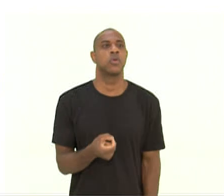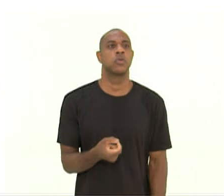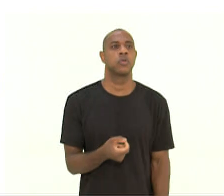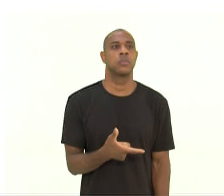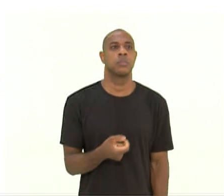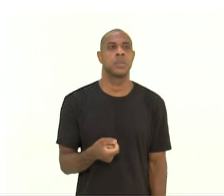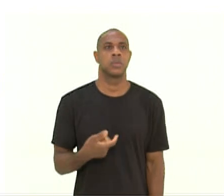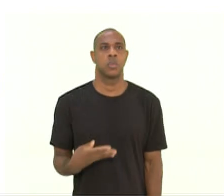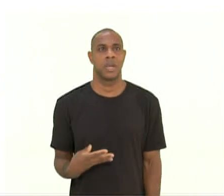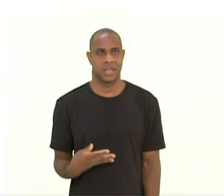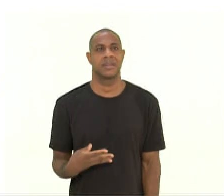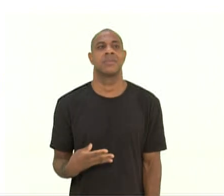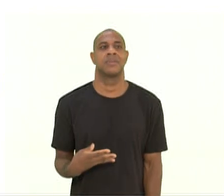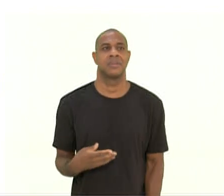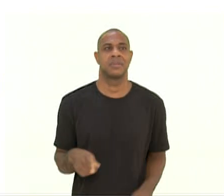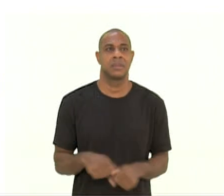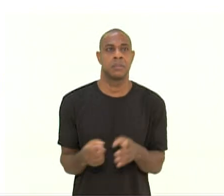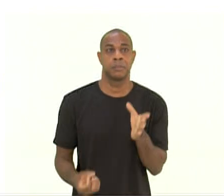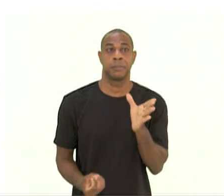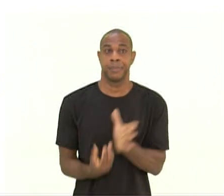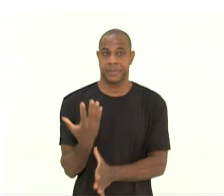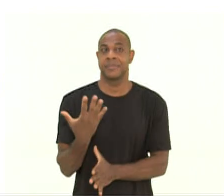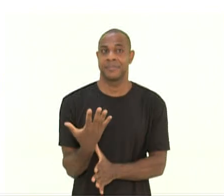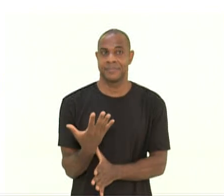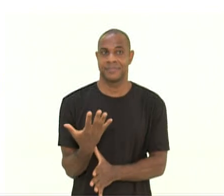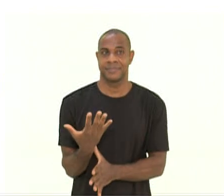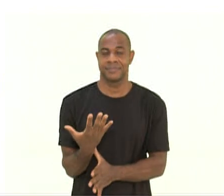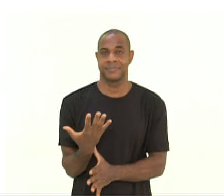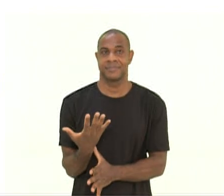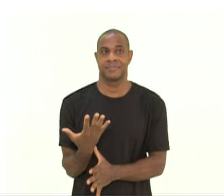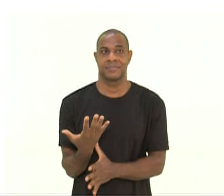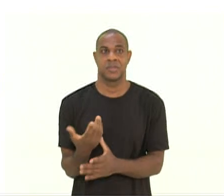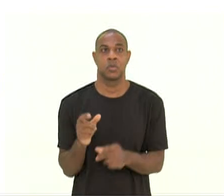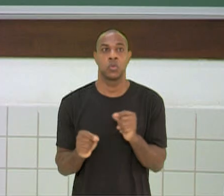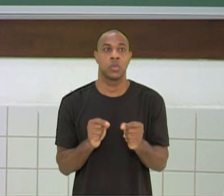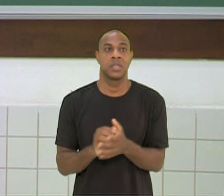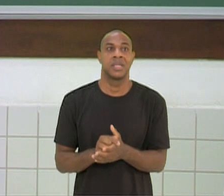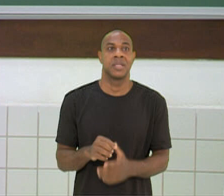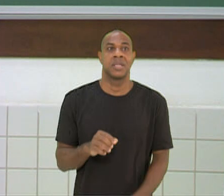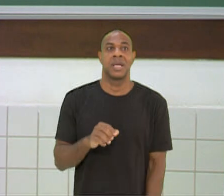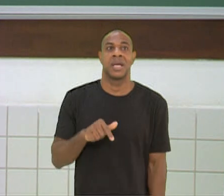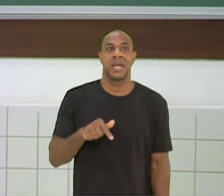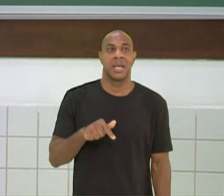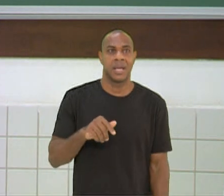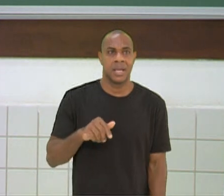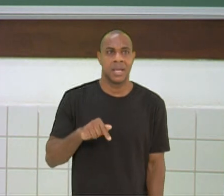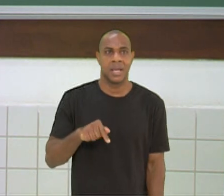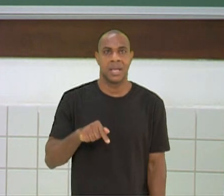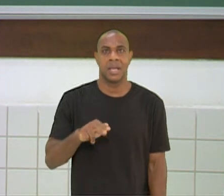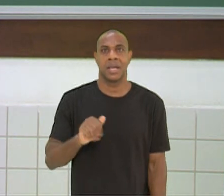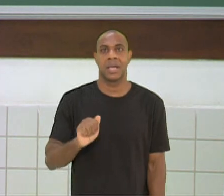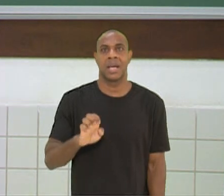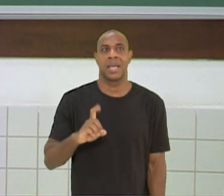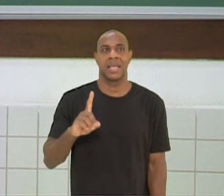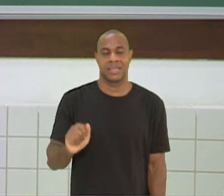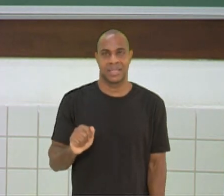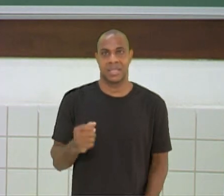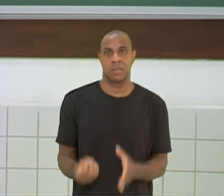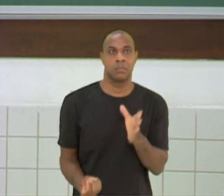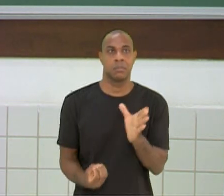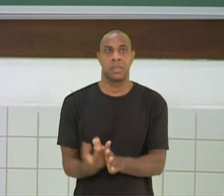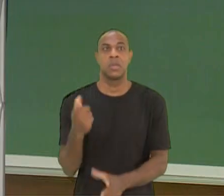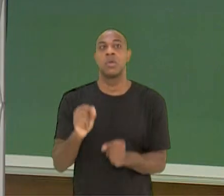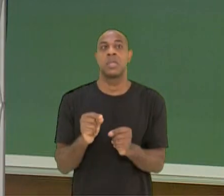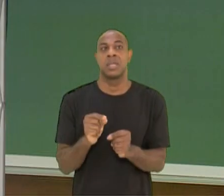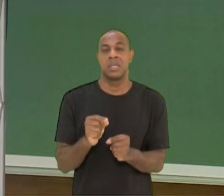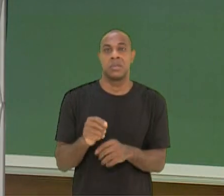uma derivação da Al-Qaeda. Então, a partir de um ramo da Al-Qaeda surgiu o Estado Islâmico.